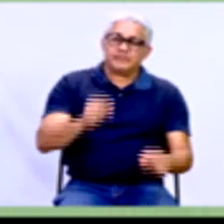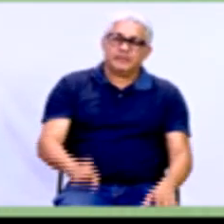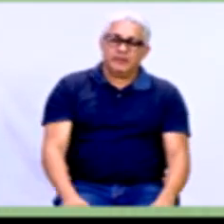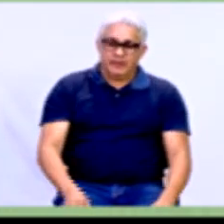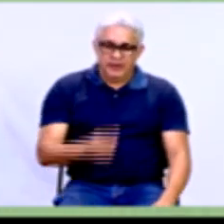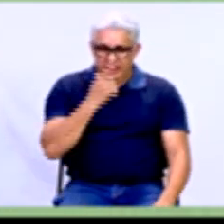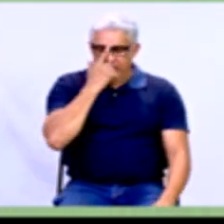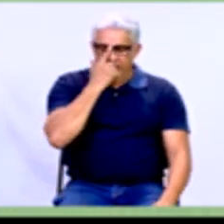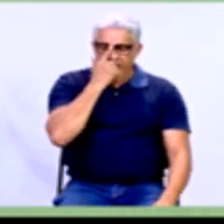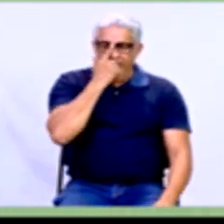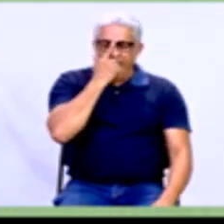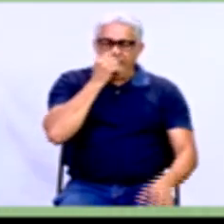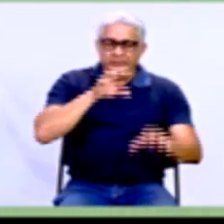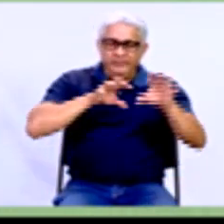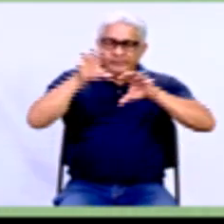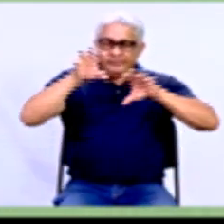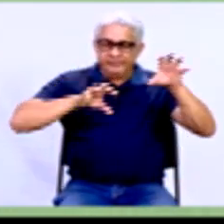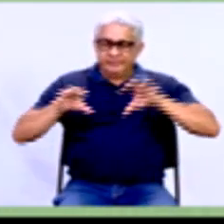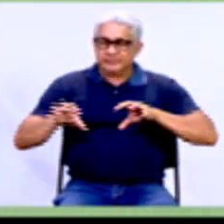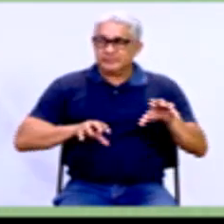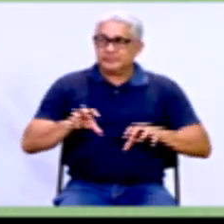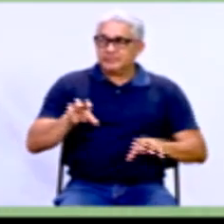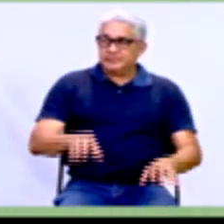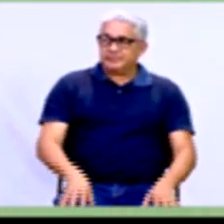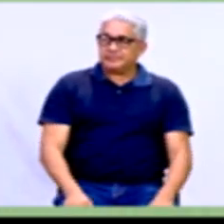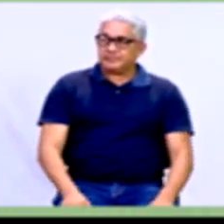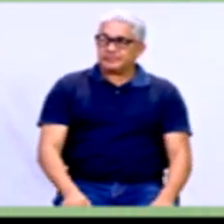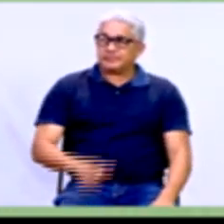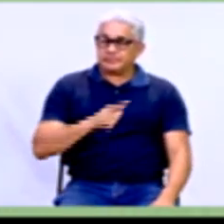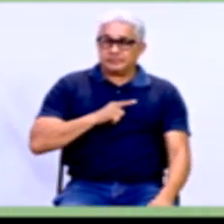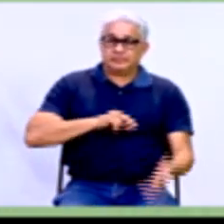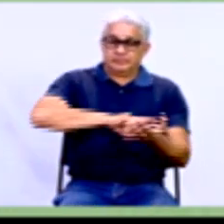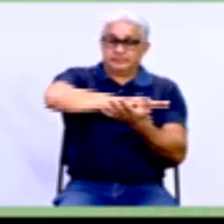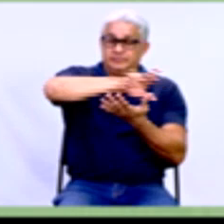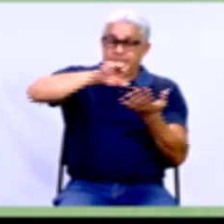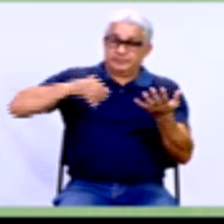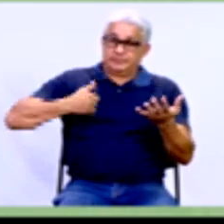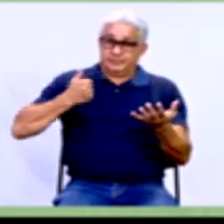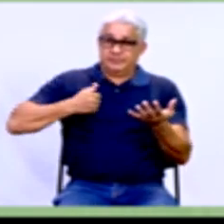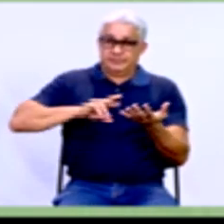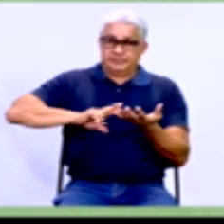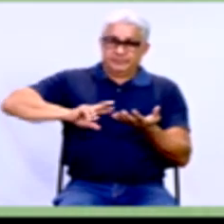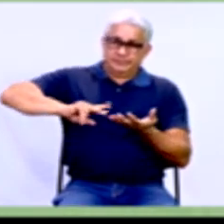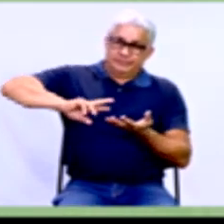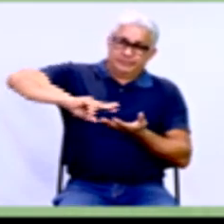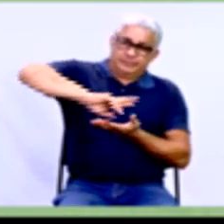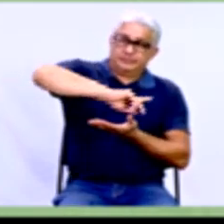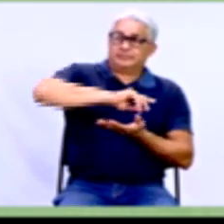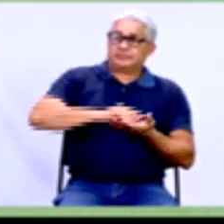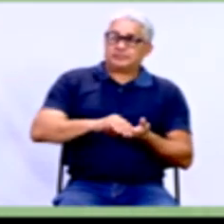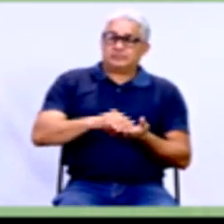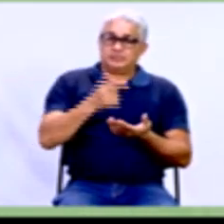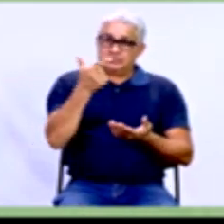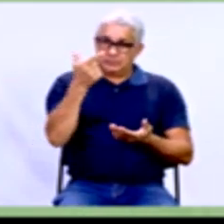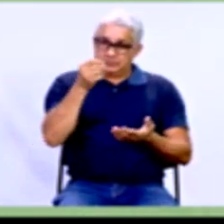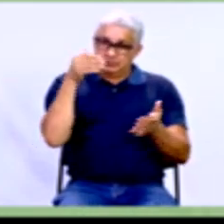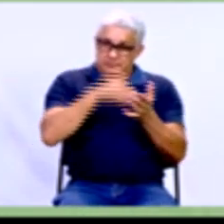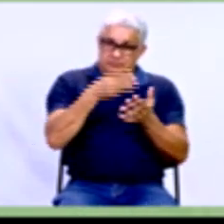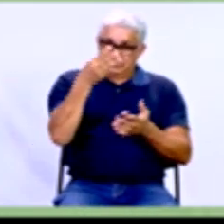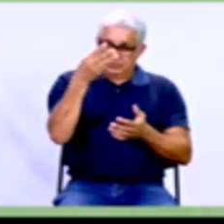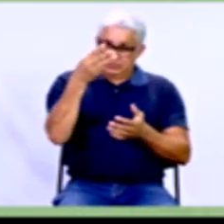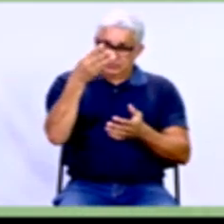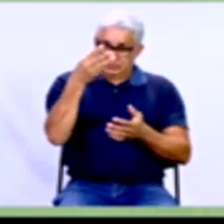uma distribuição de frequência aqui, ó. Vocês estão vendo que aqui eu tenho várias idades, mas aqui eu vou colocar que de 20 a